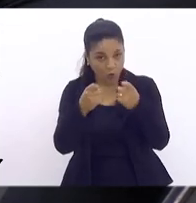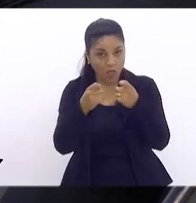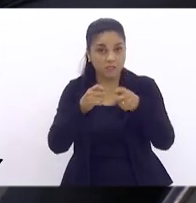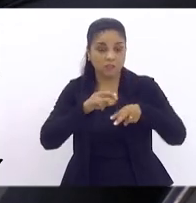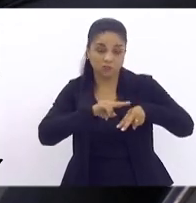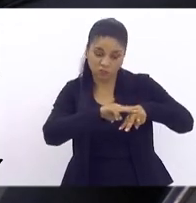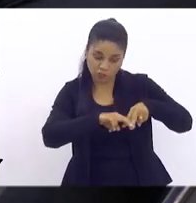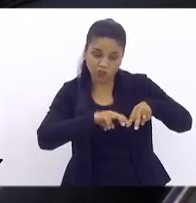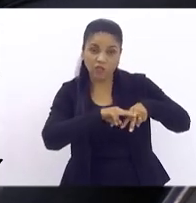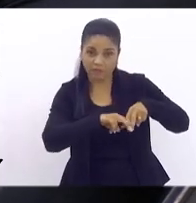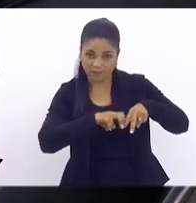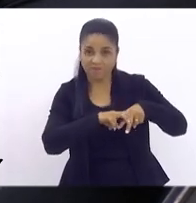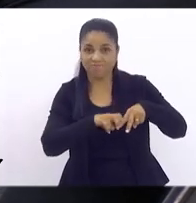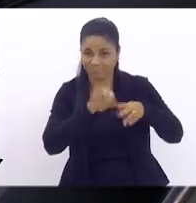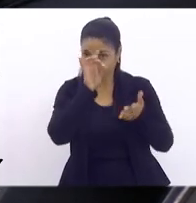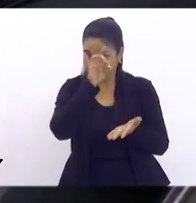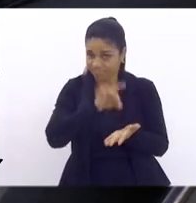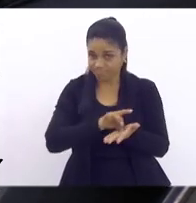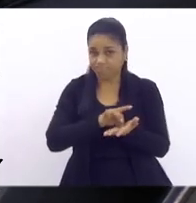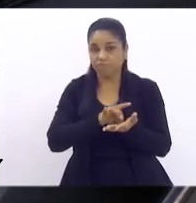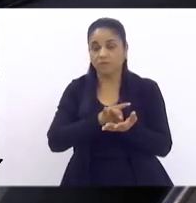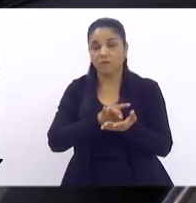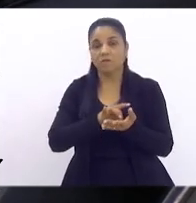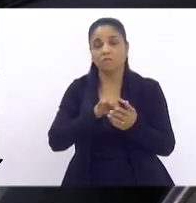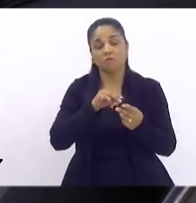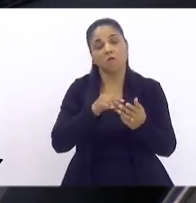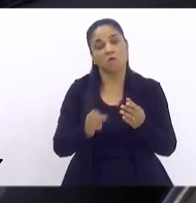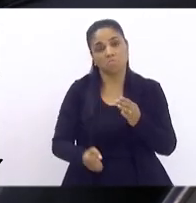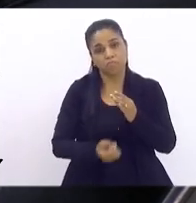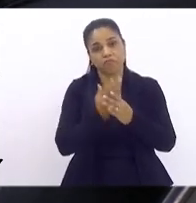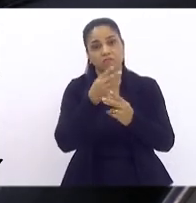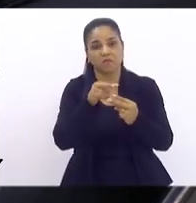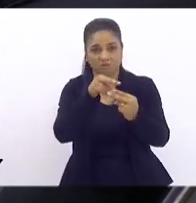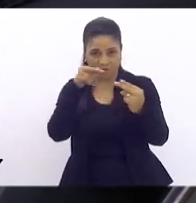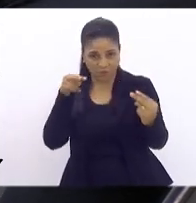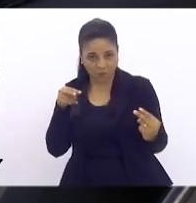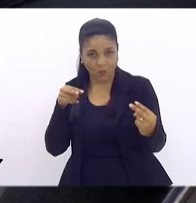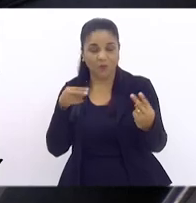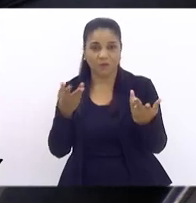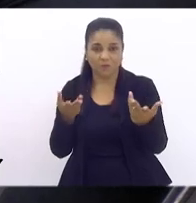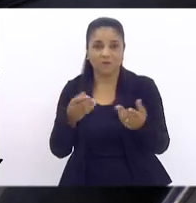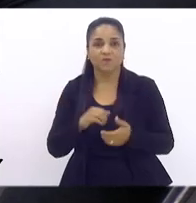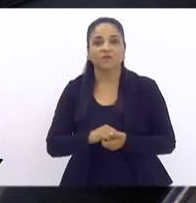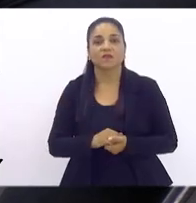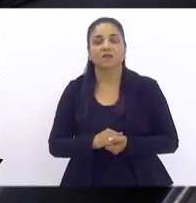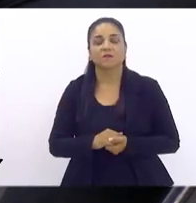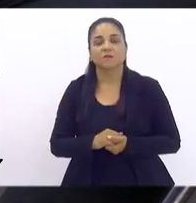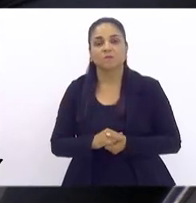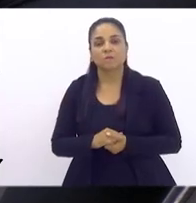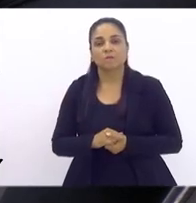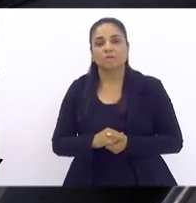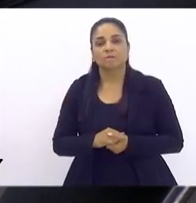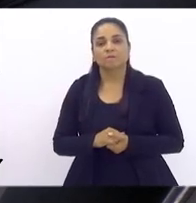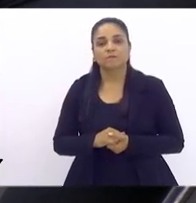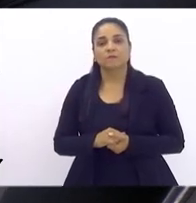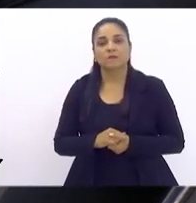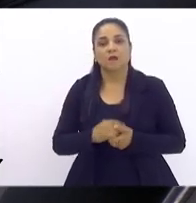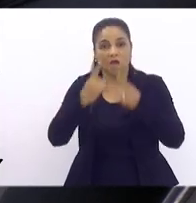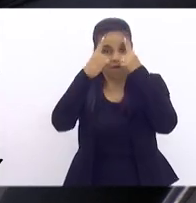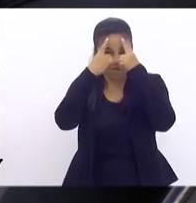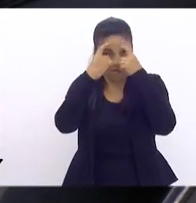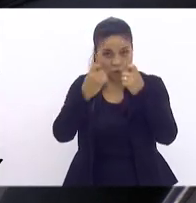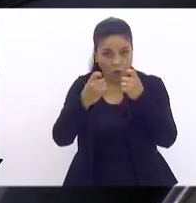gênero que foi produzida pelo ambiente virtual né com relação a violência